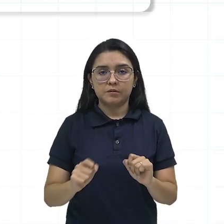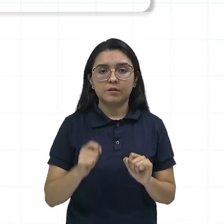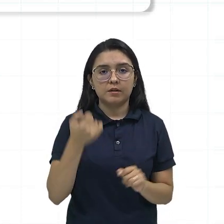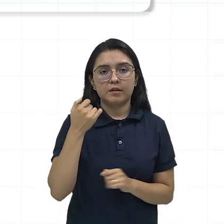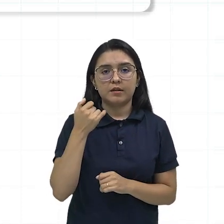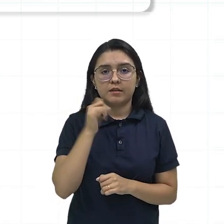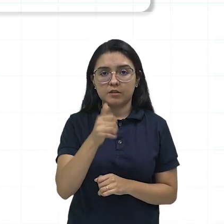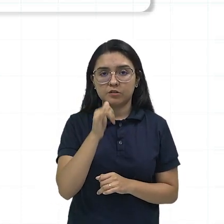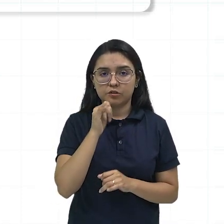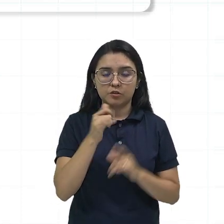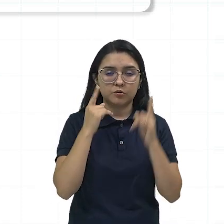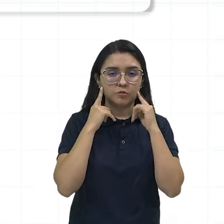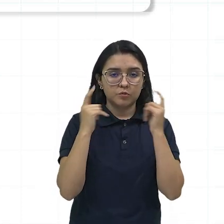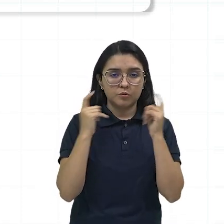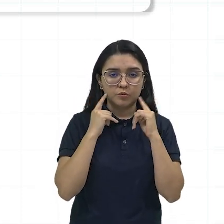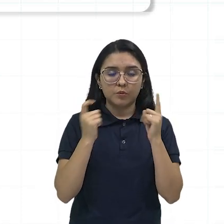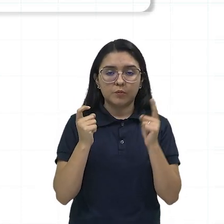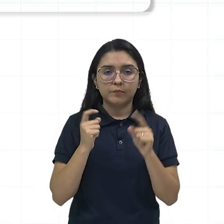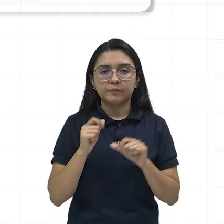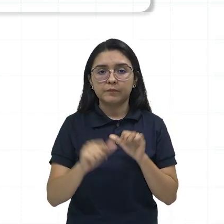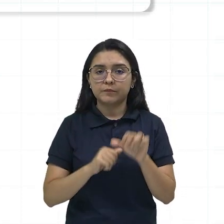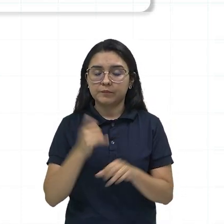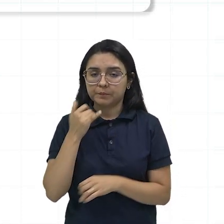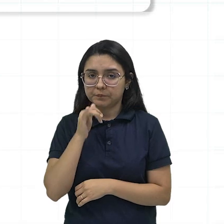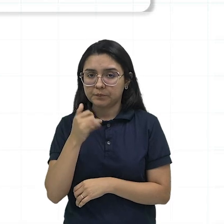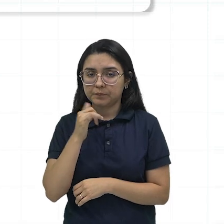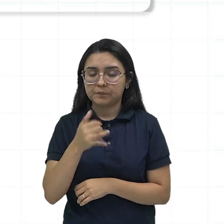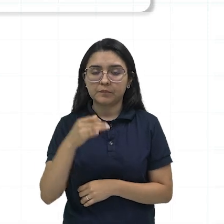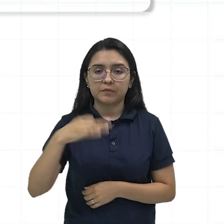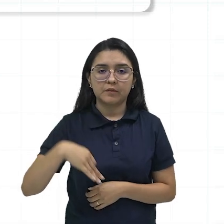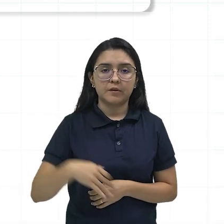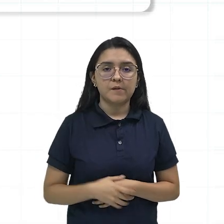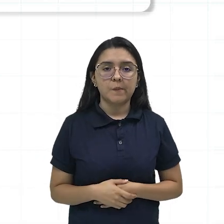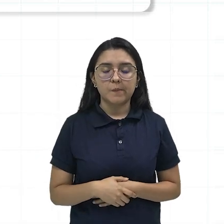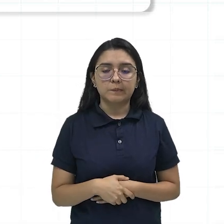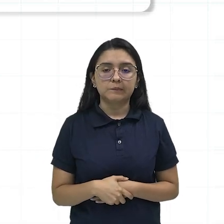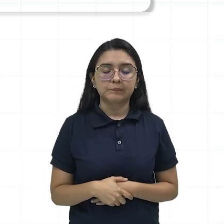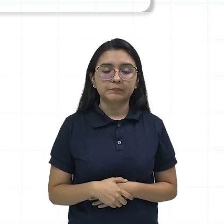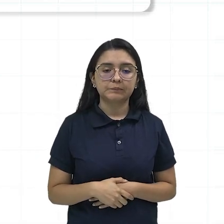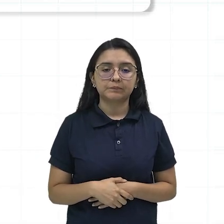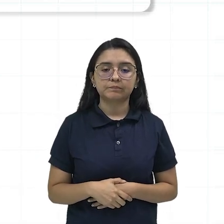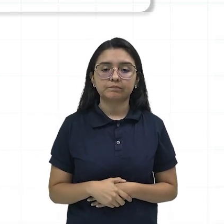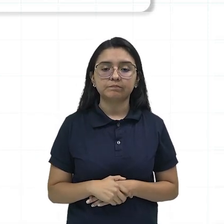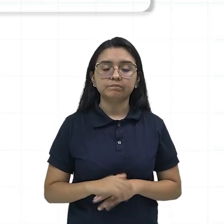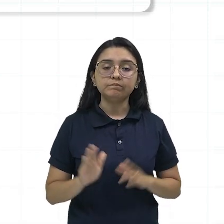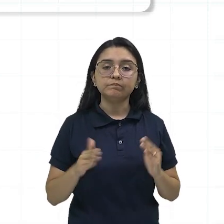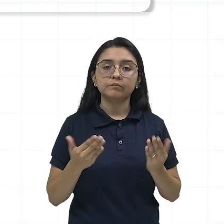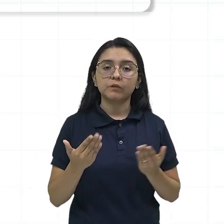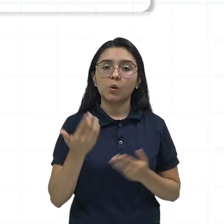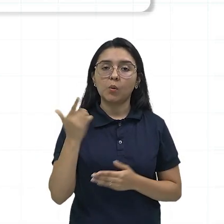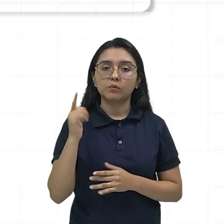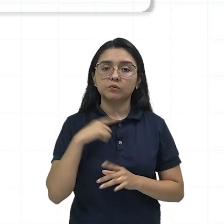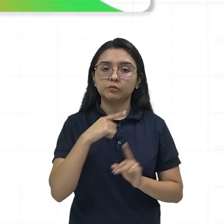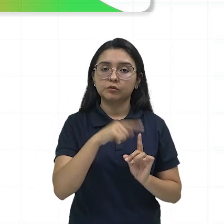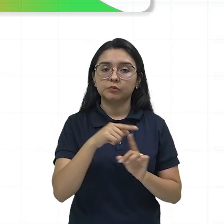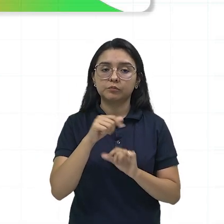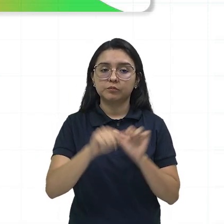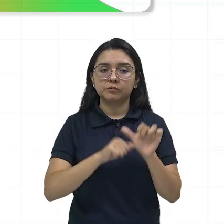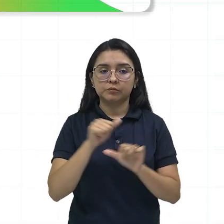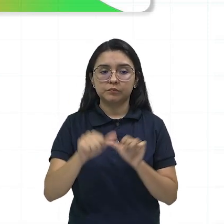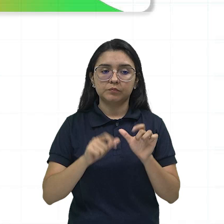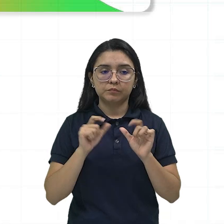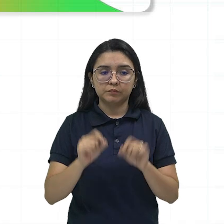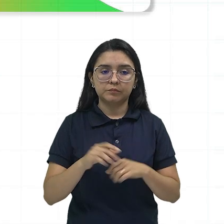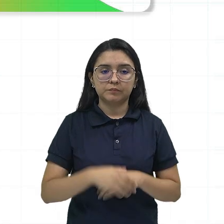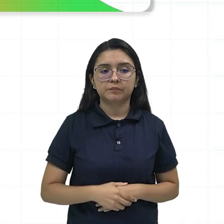energia sonora em energia elétrica, certo? Outro tipo de transformação é